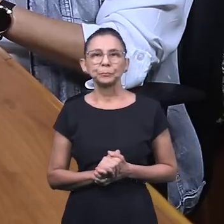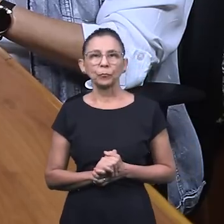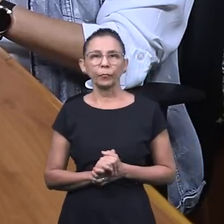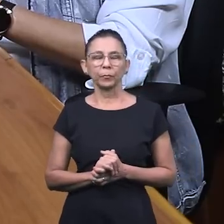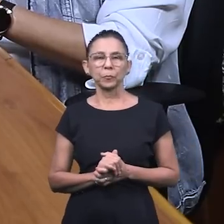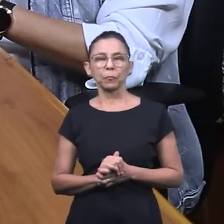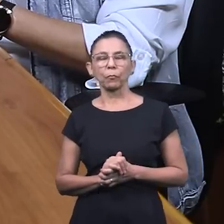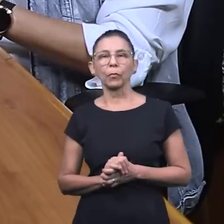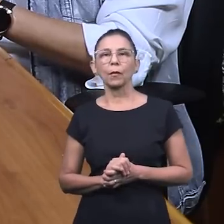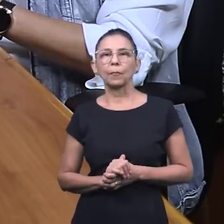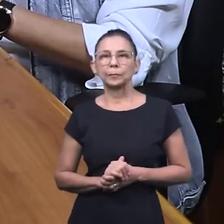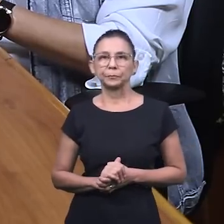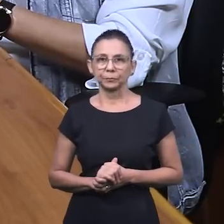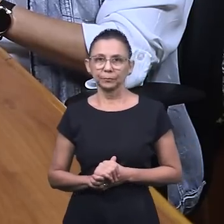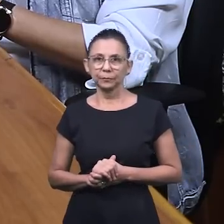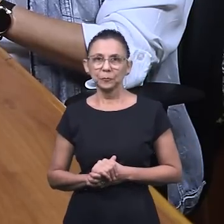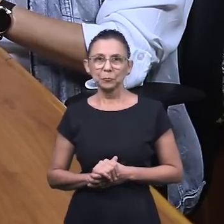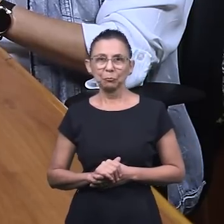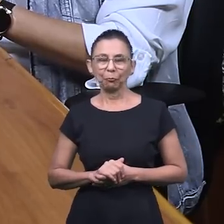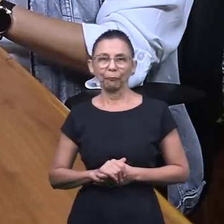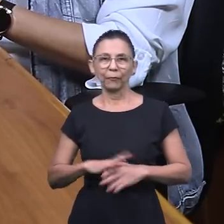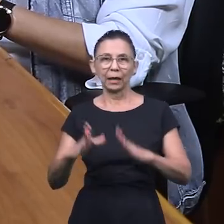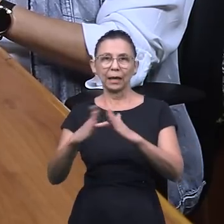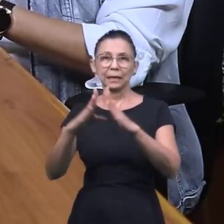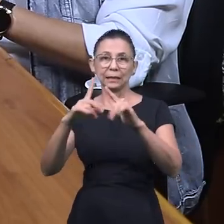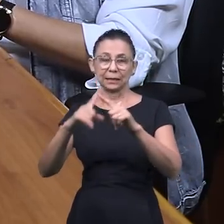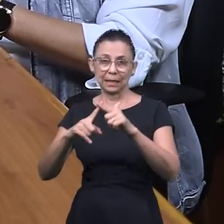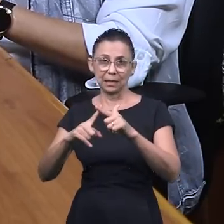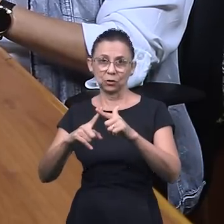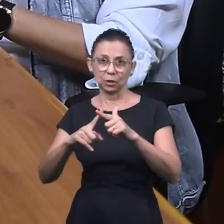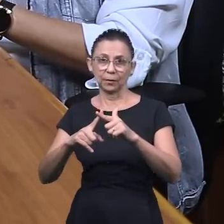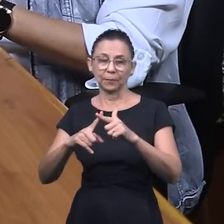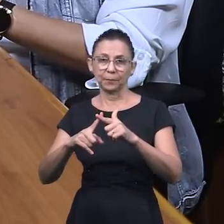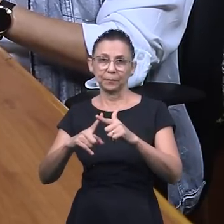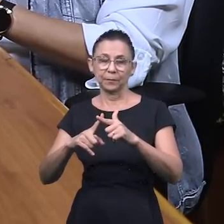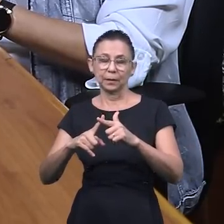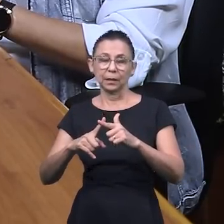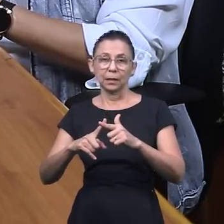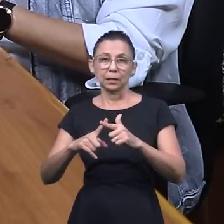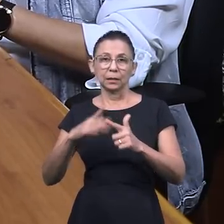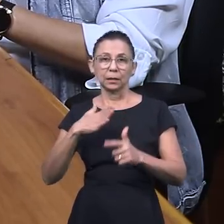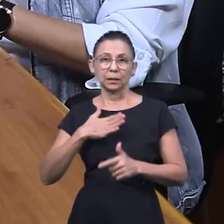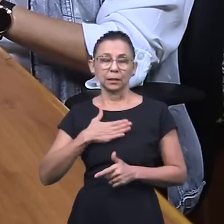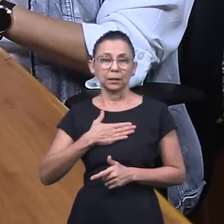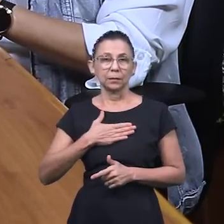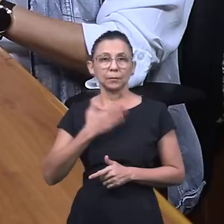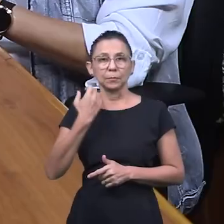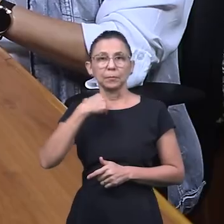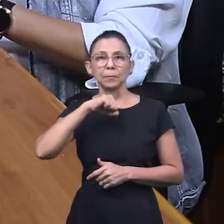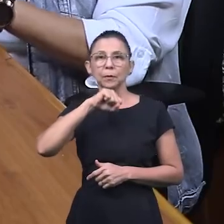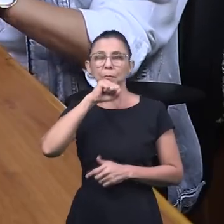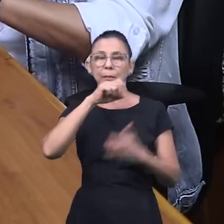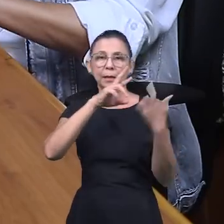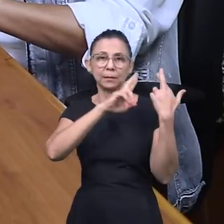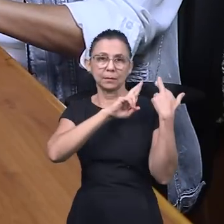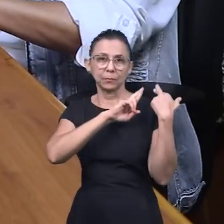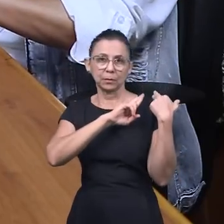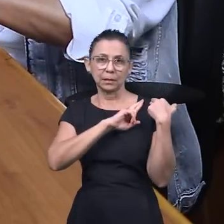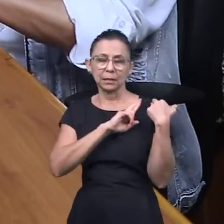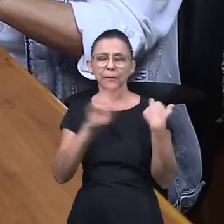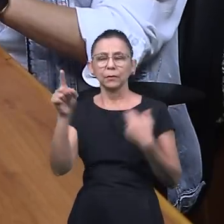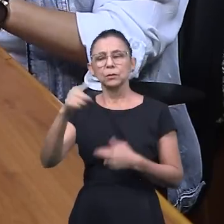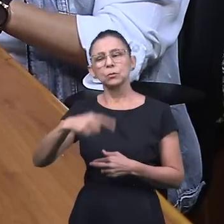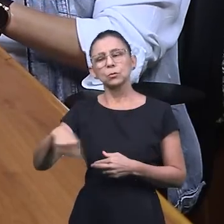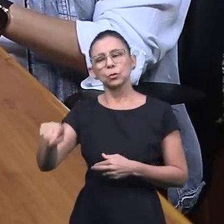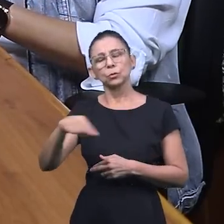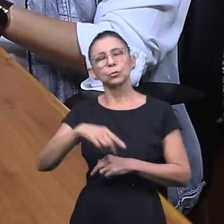muito amorosa. Então, posso dizer que todo mundo tomou as dores. E não só eles, os irmãos de Caratinga, os irmãos de Valadares, os irmãos